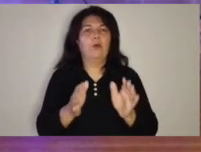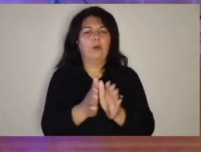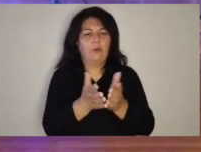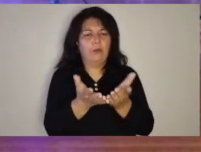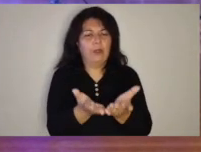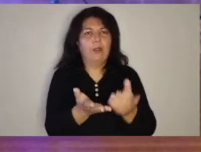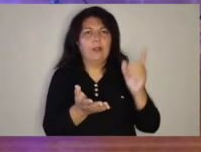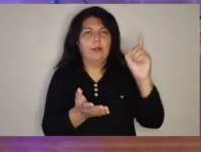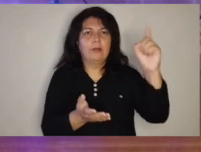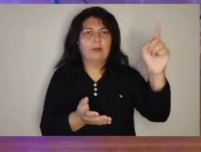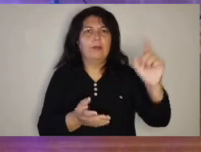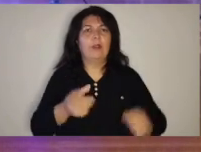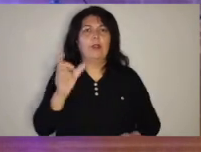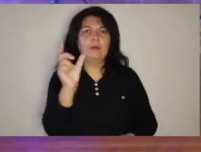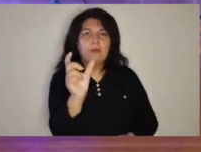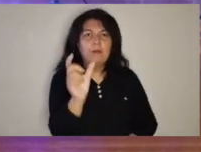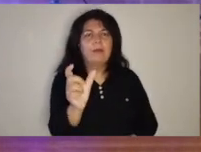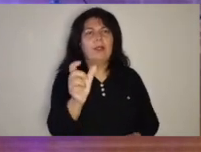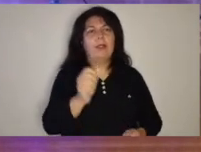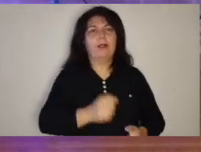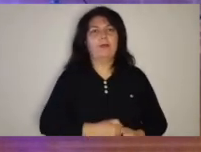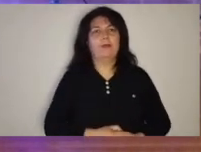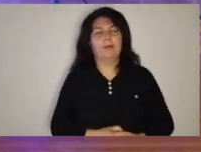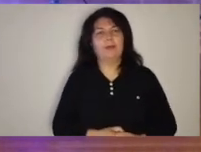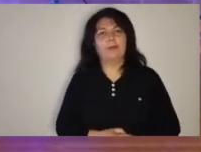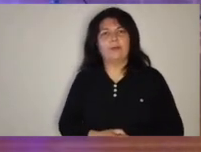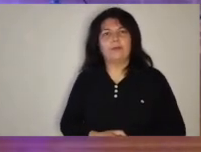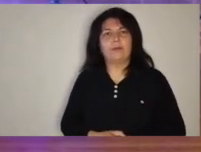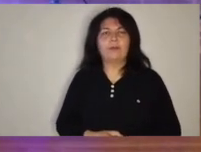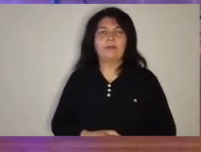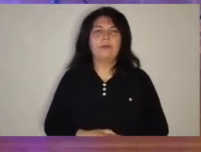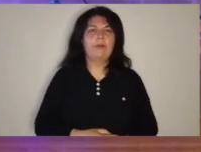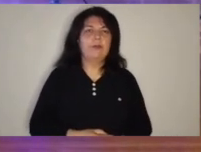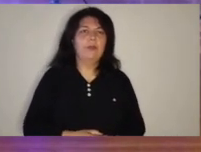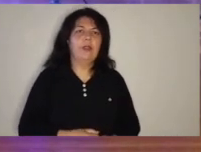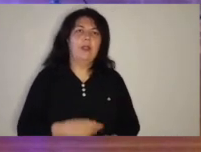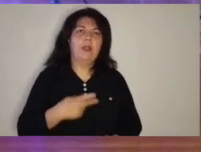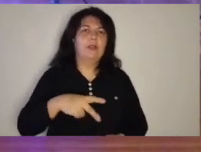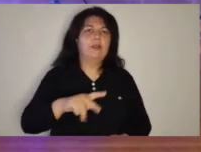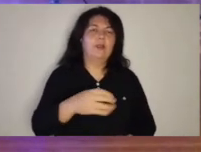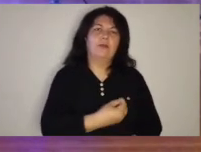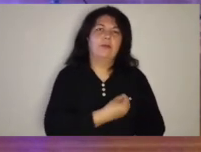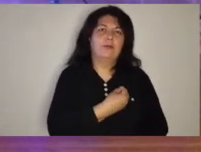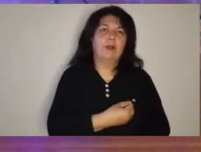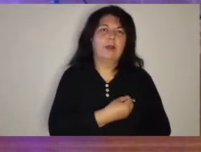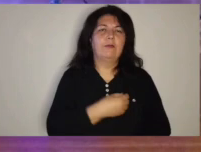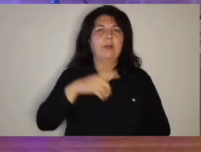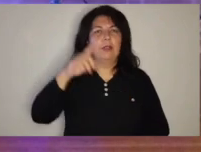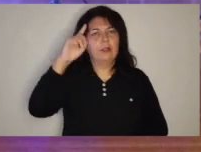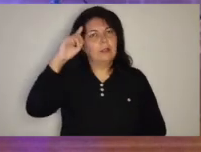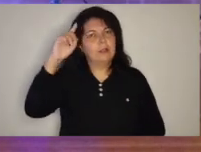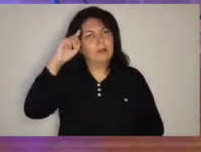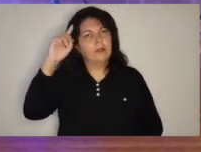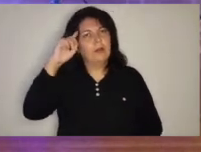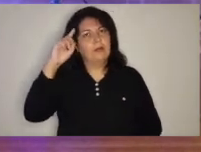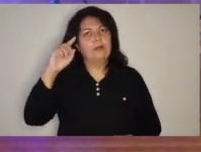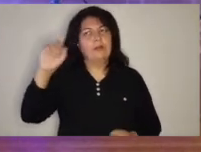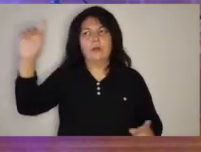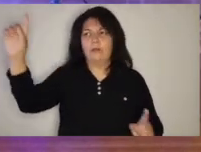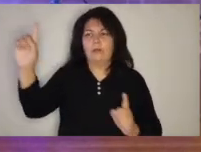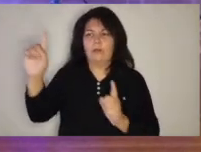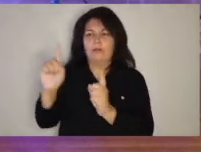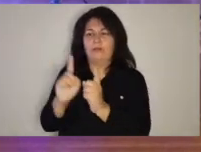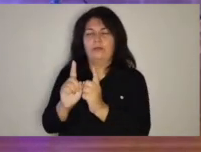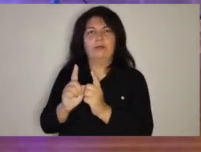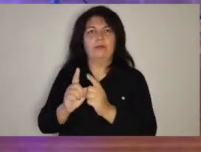O Senhor, Ele usa a vida de irmãos? Usa. Mas, irmãos, se você não tiver uma vida diária com